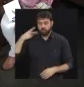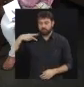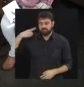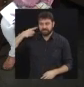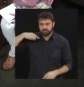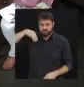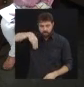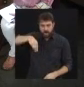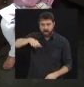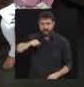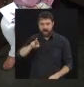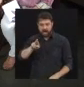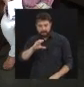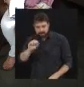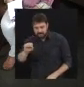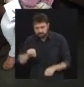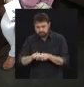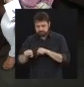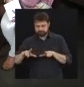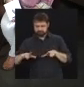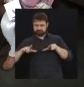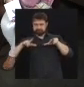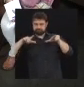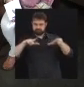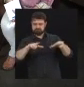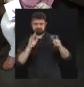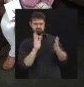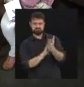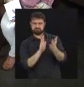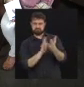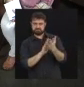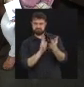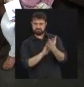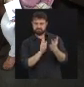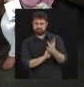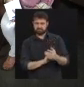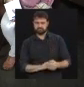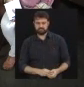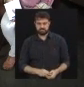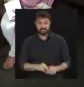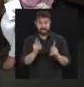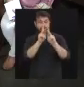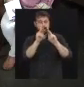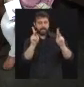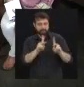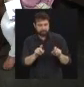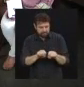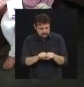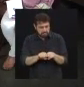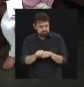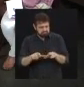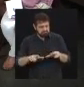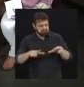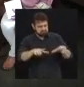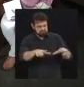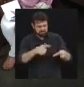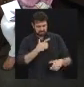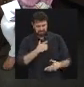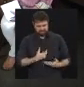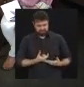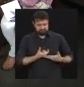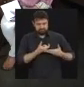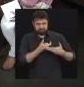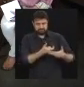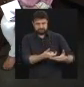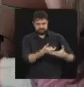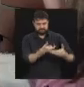o vereador Marcos Bernardelli, que te deu um diploma de mérito Arautos da Paz. Isso. É isso? Aqui está a medalha,